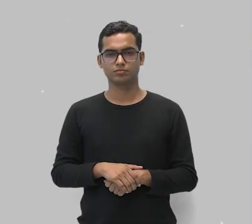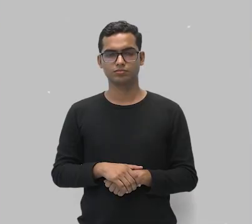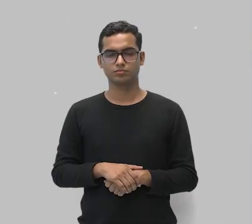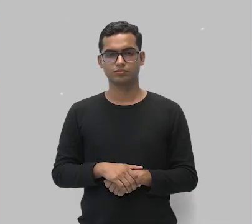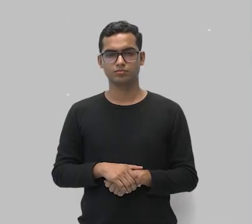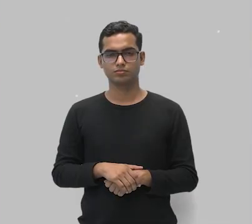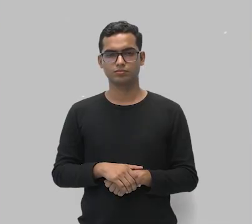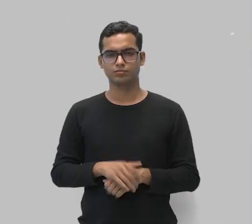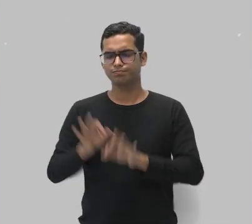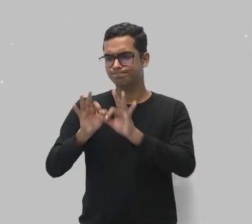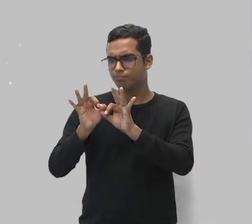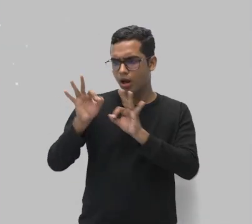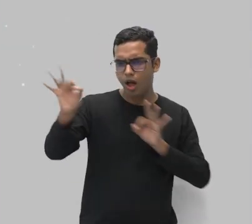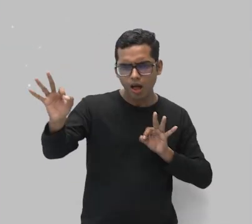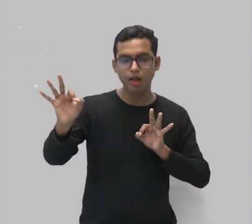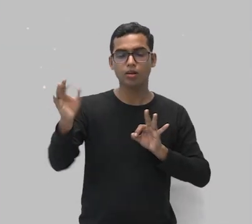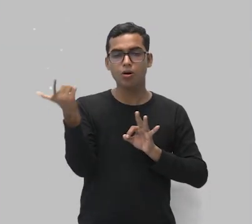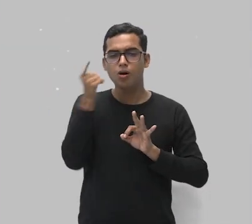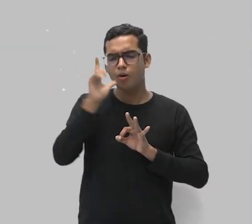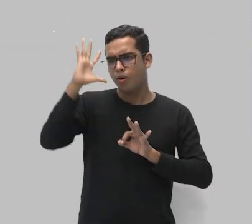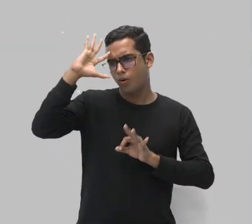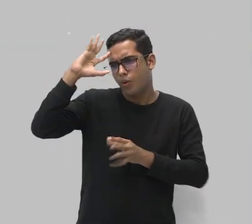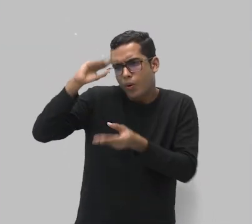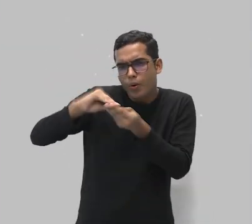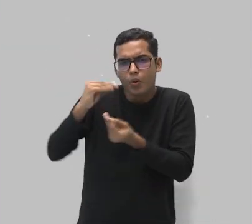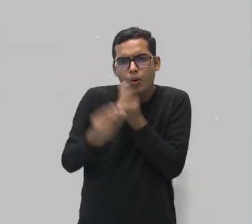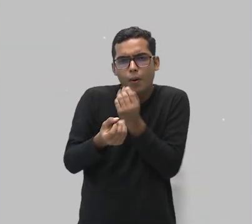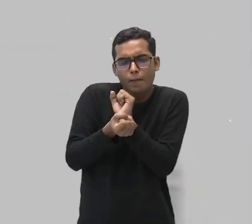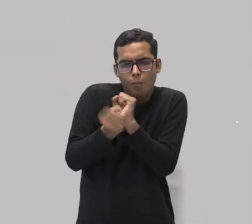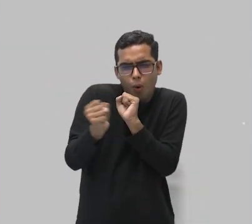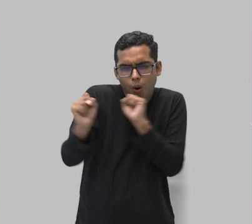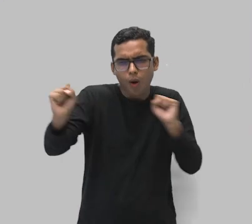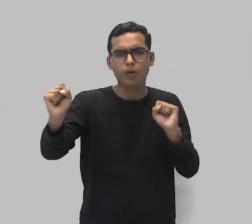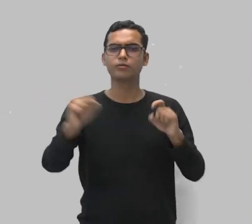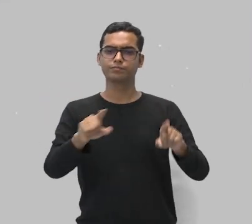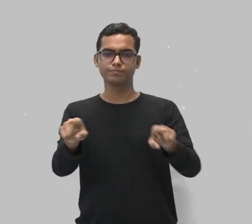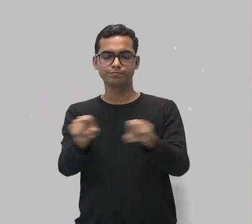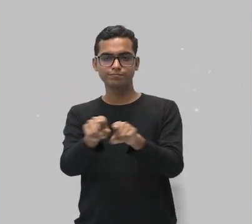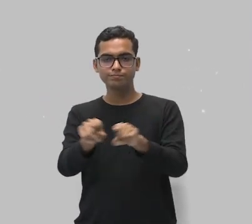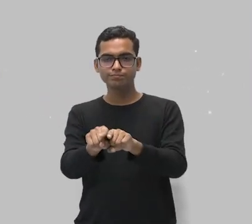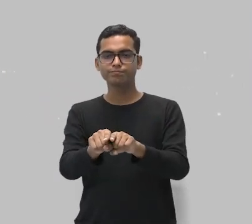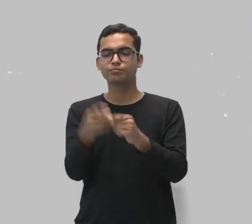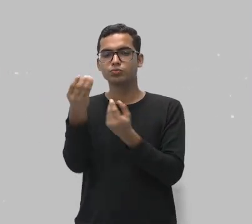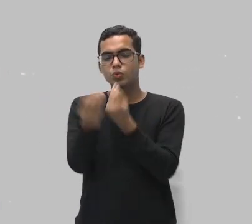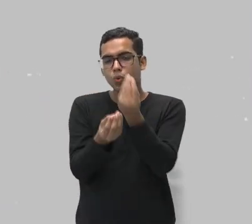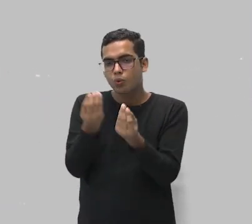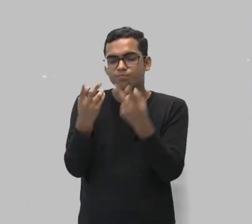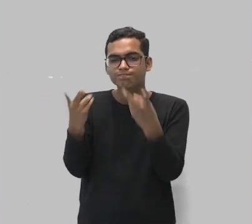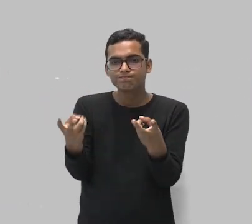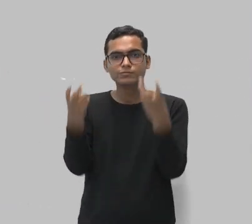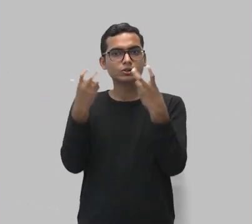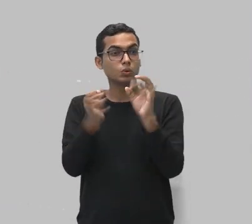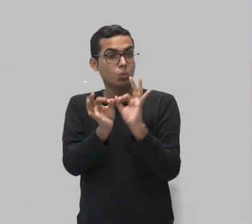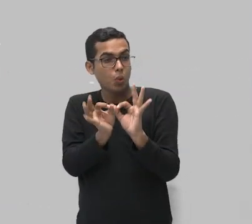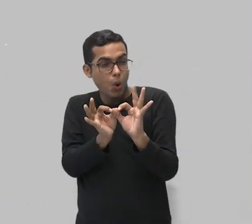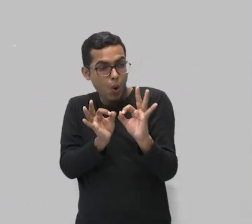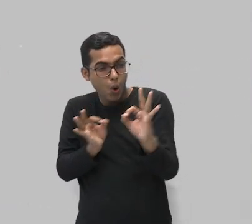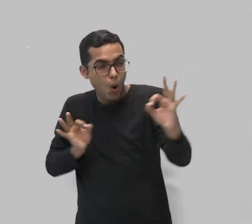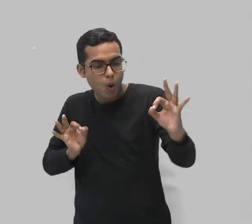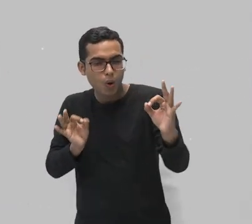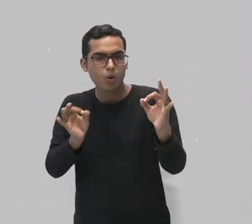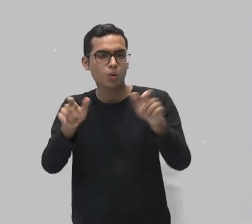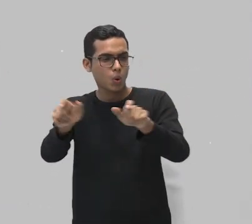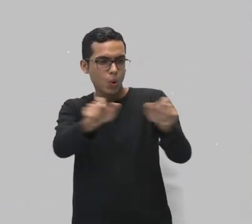É uma medida que nos ajuda a compreender a vastidão do espaço e a perceber quão longe estão os astros